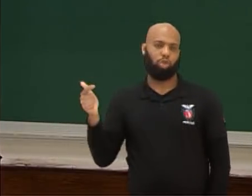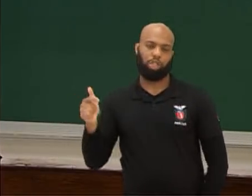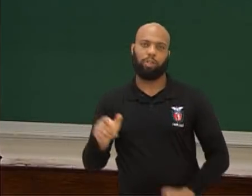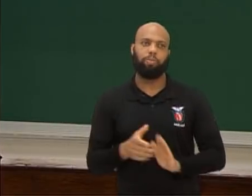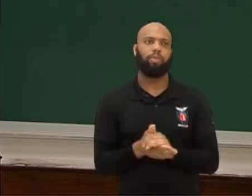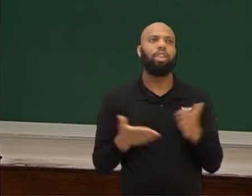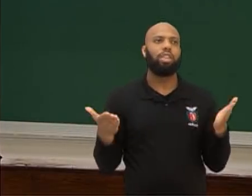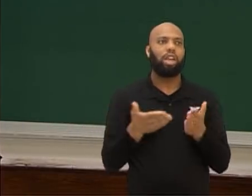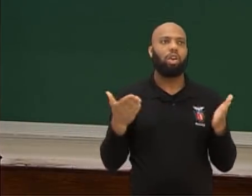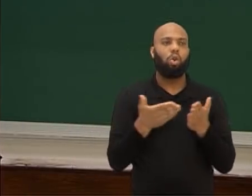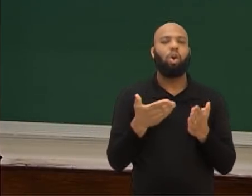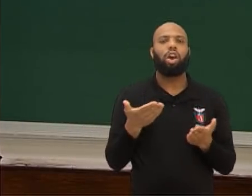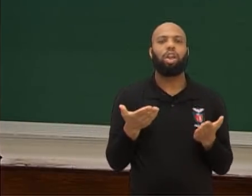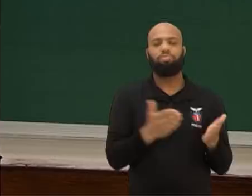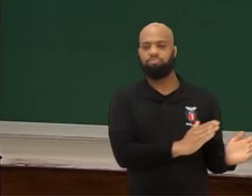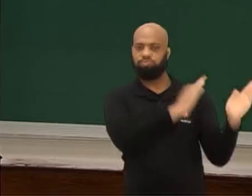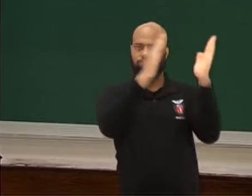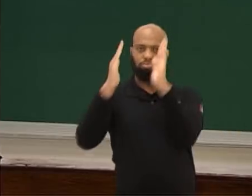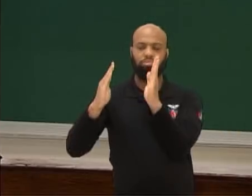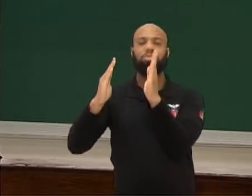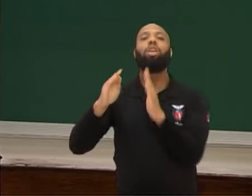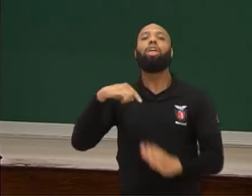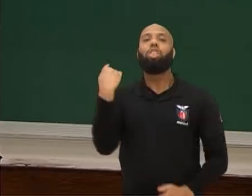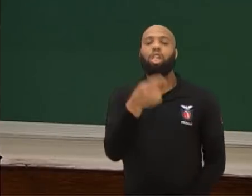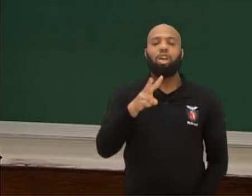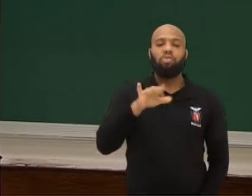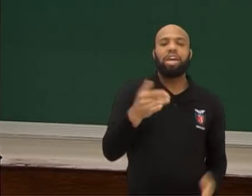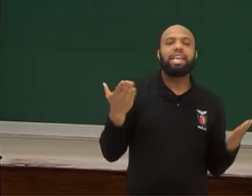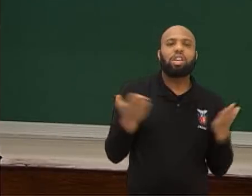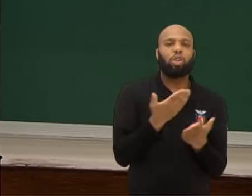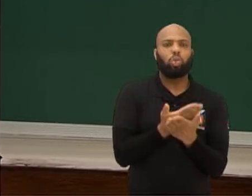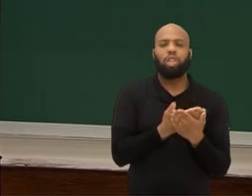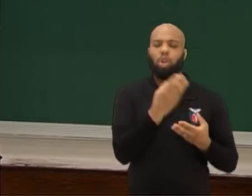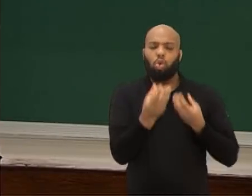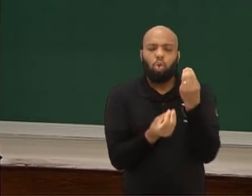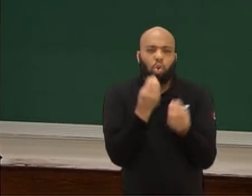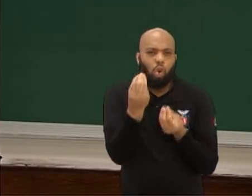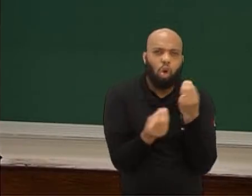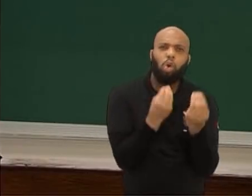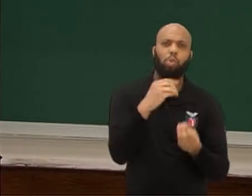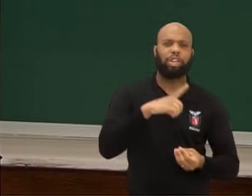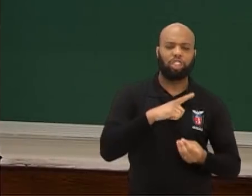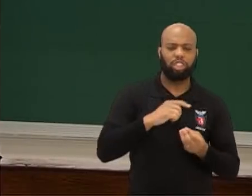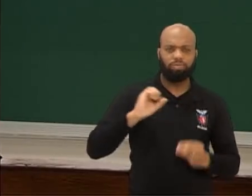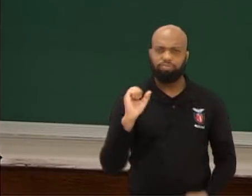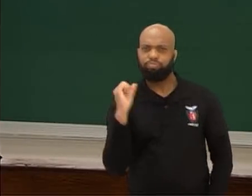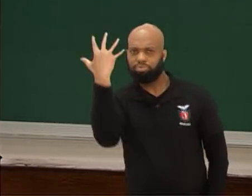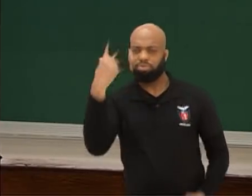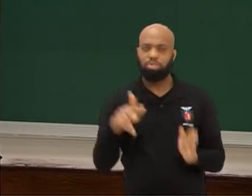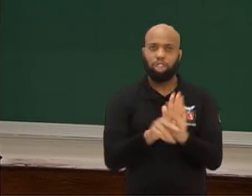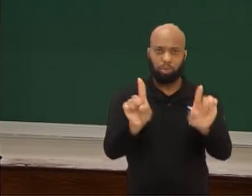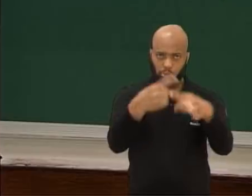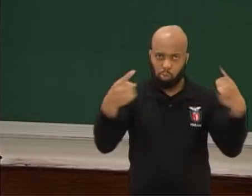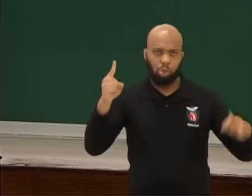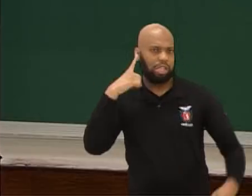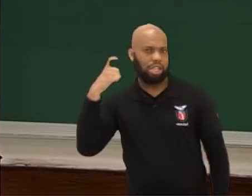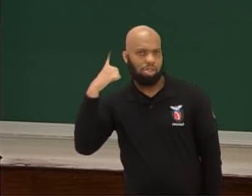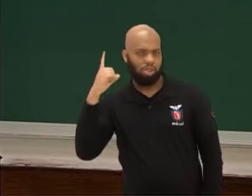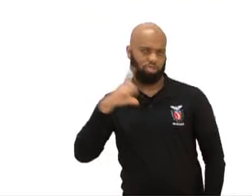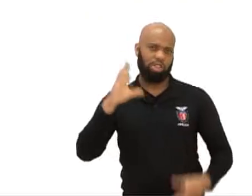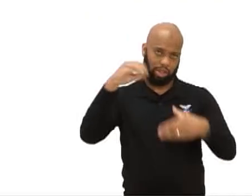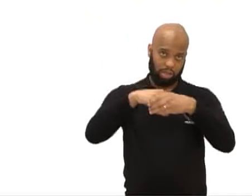Vamos para o segundo momento, então, para a gente falar um pouquinho de como que no segundo momento acontecia essa sonoplastia no